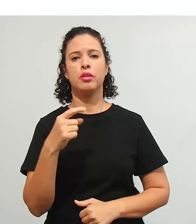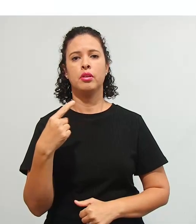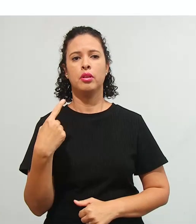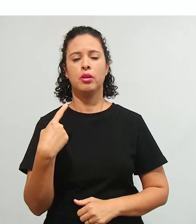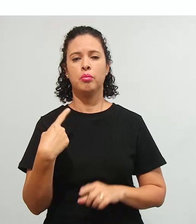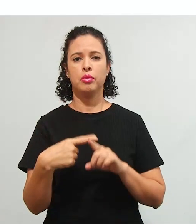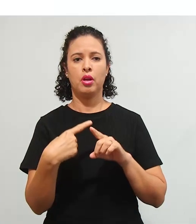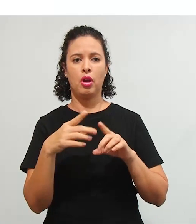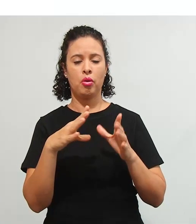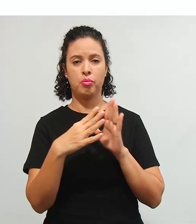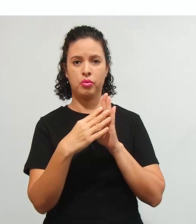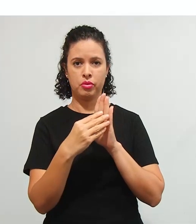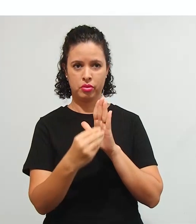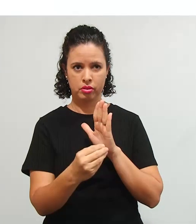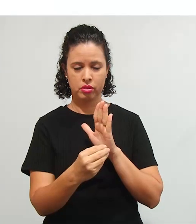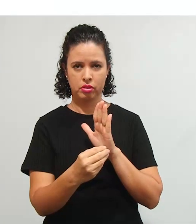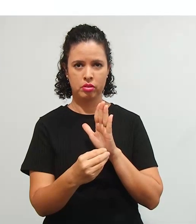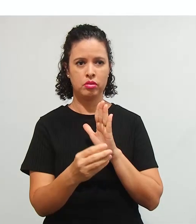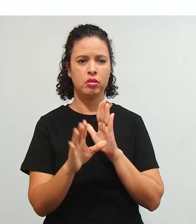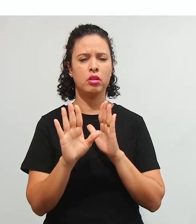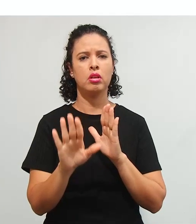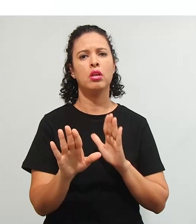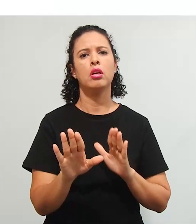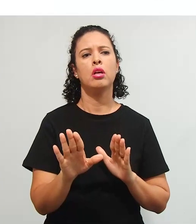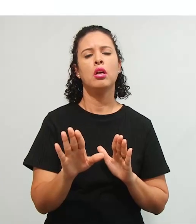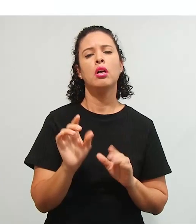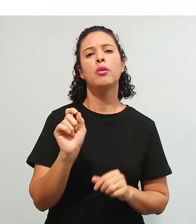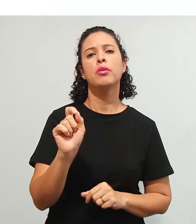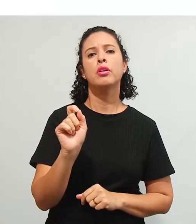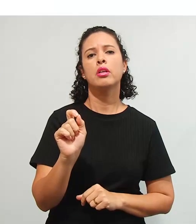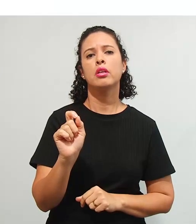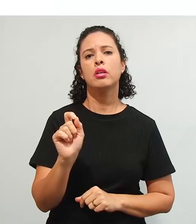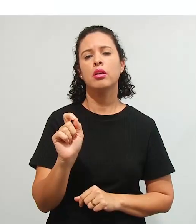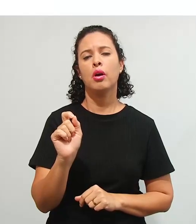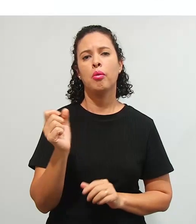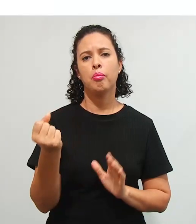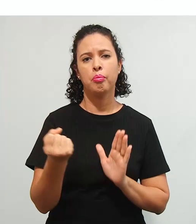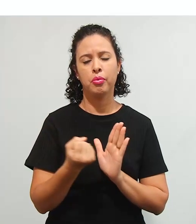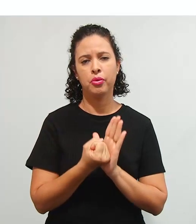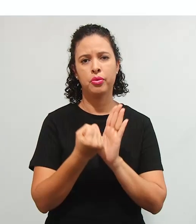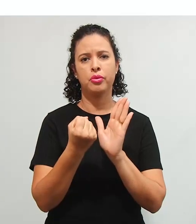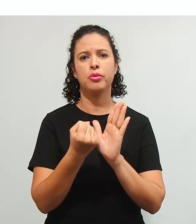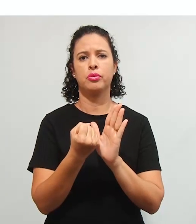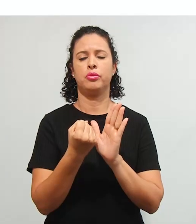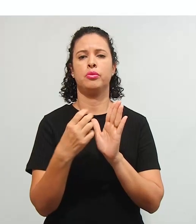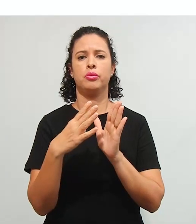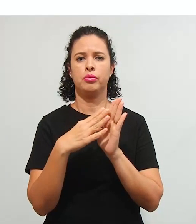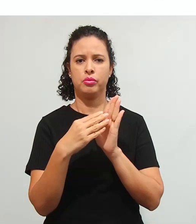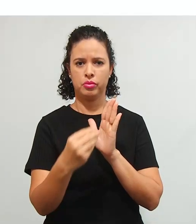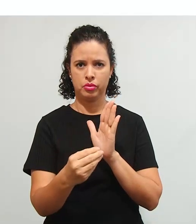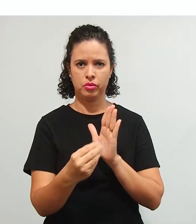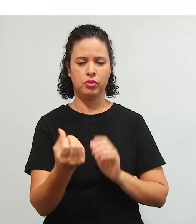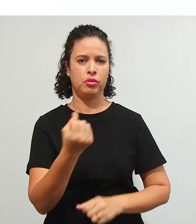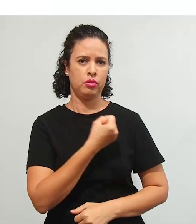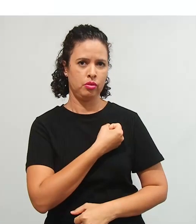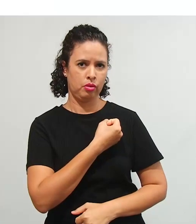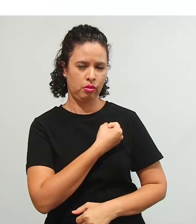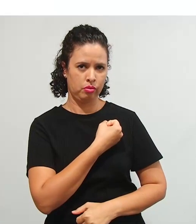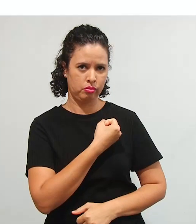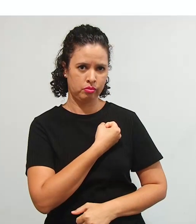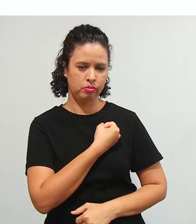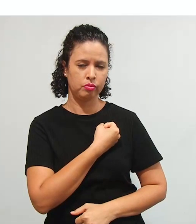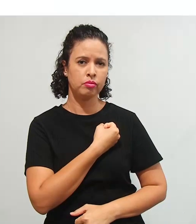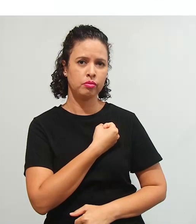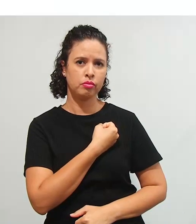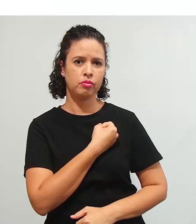é padrão agora. Antigamente não era. O MCASP, ele definiu a padronização desses códigos.